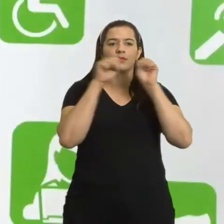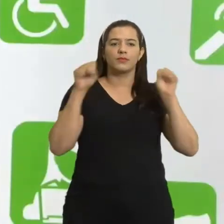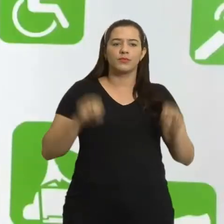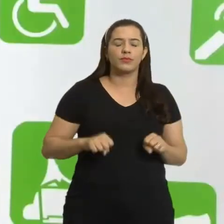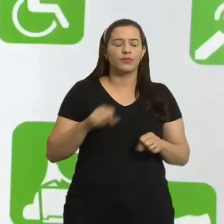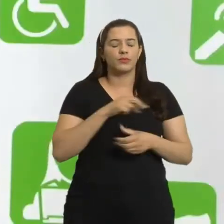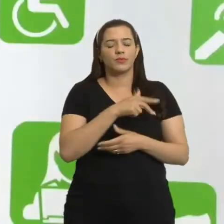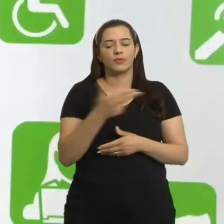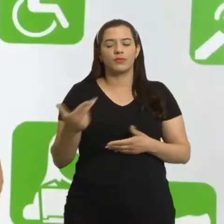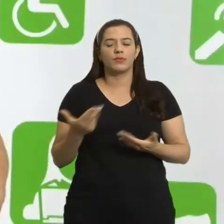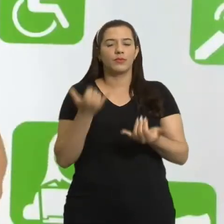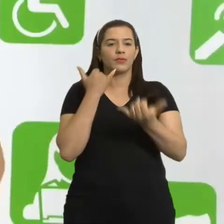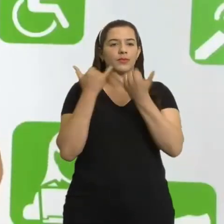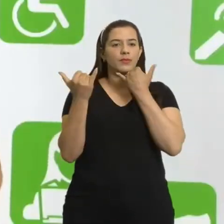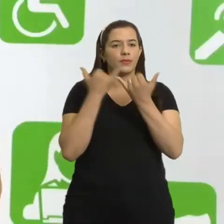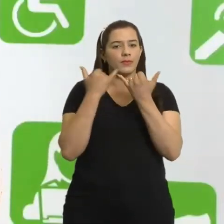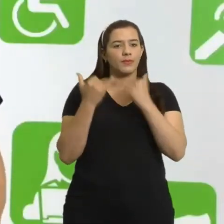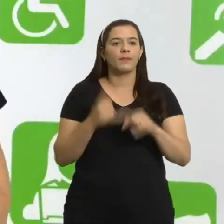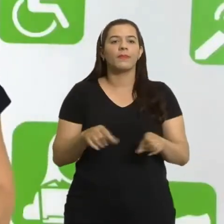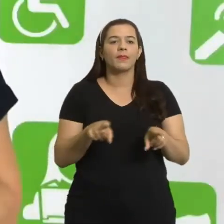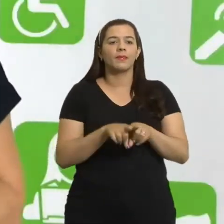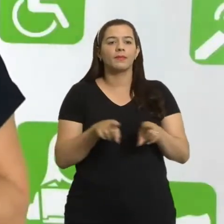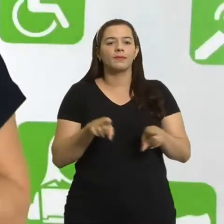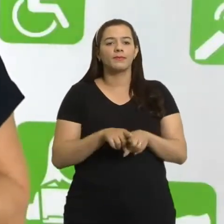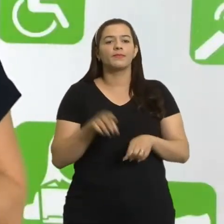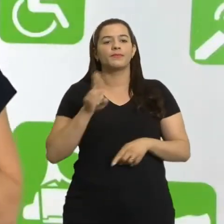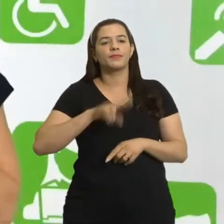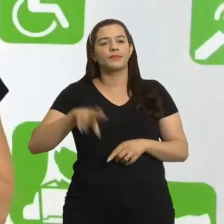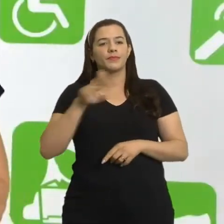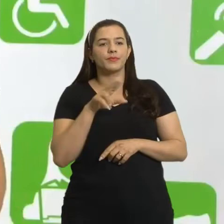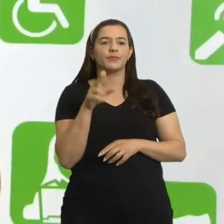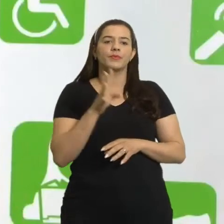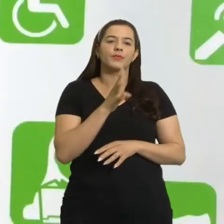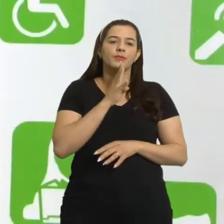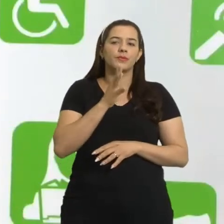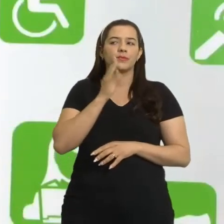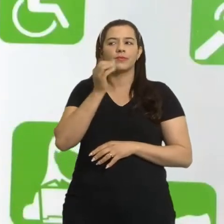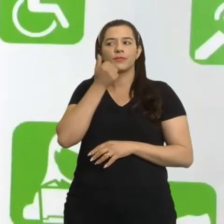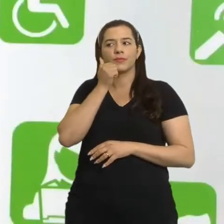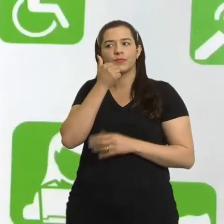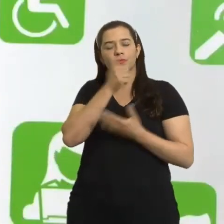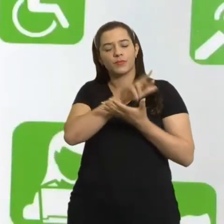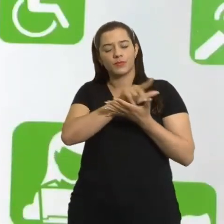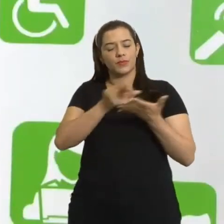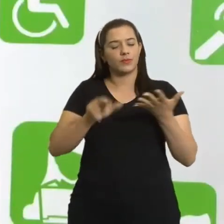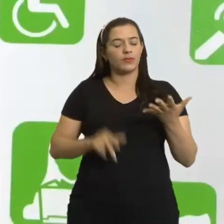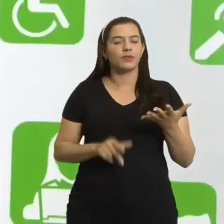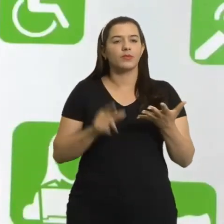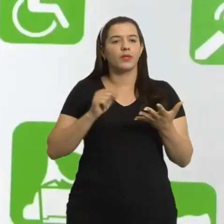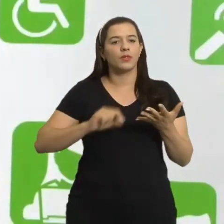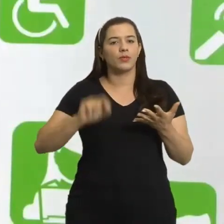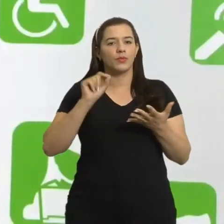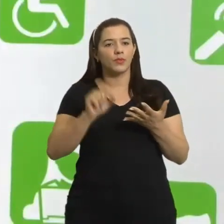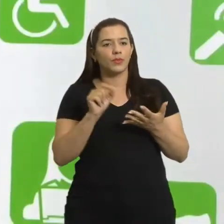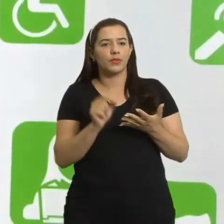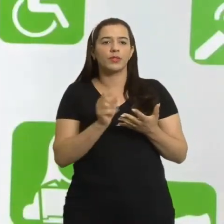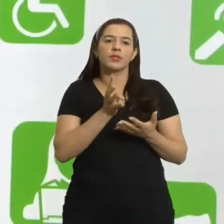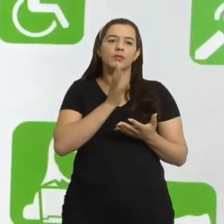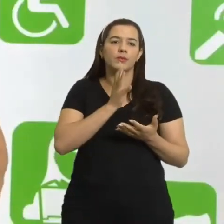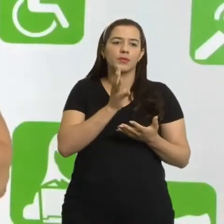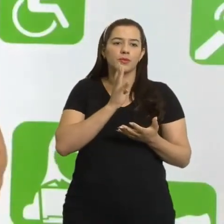das informações. Daí, o conhecimento científico ele se caracteriza por ser um